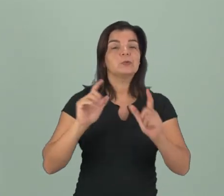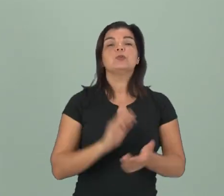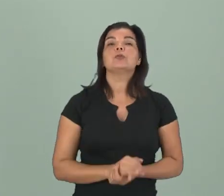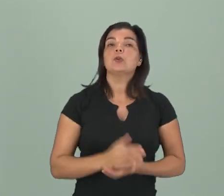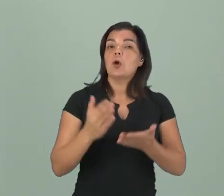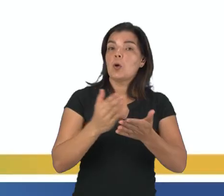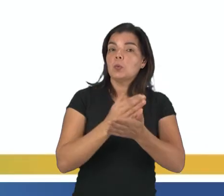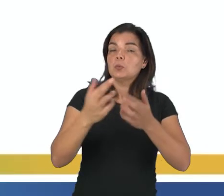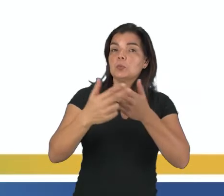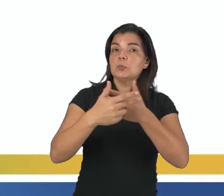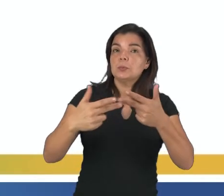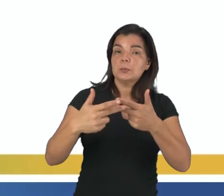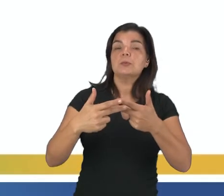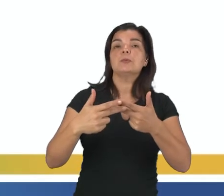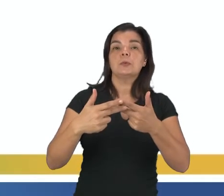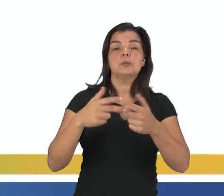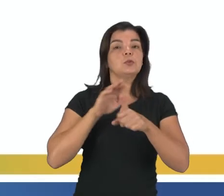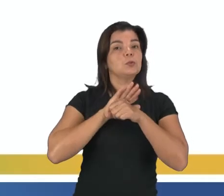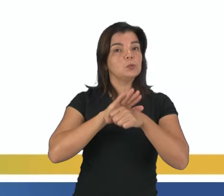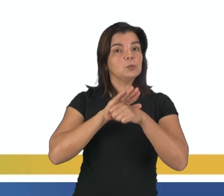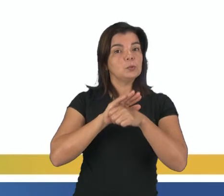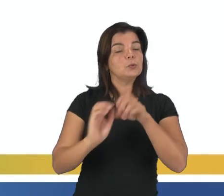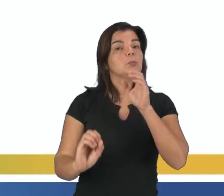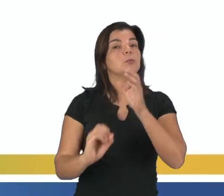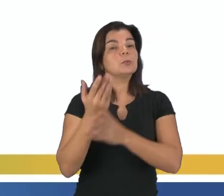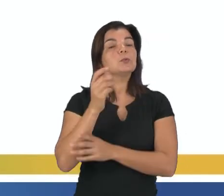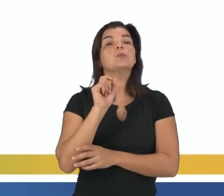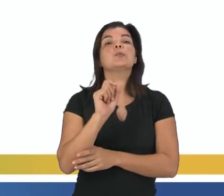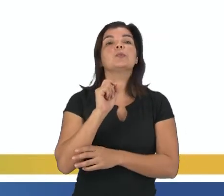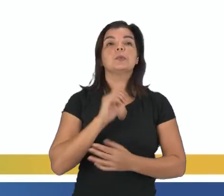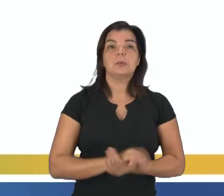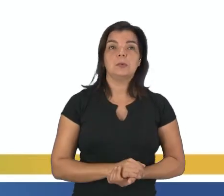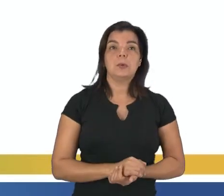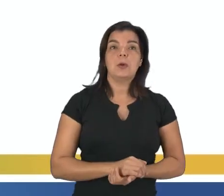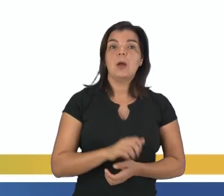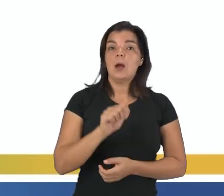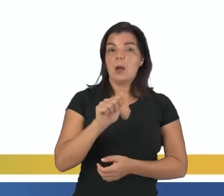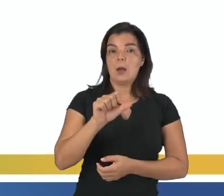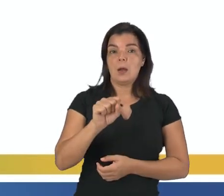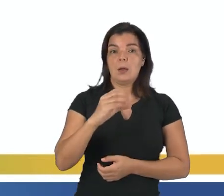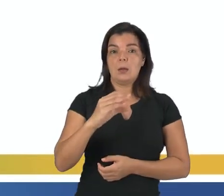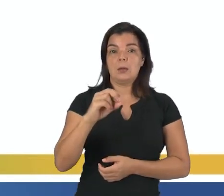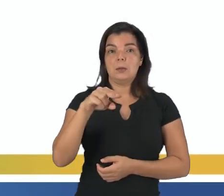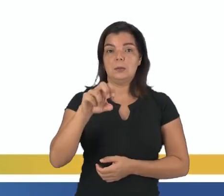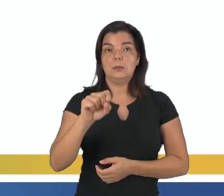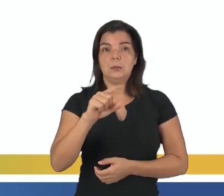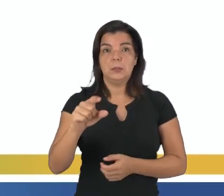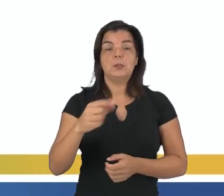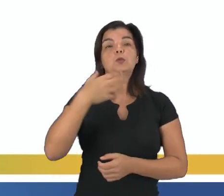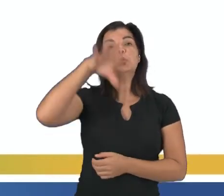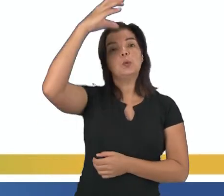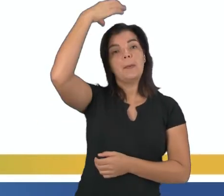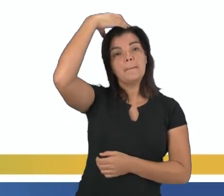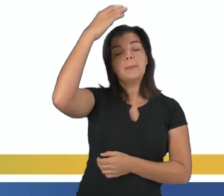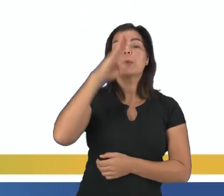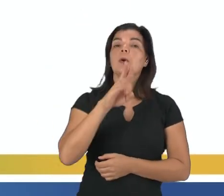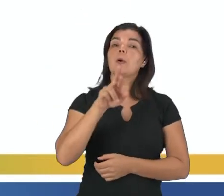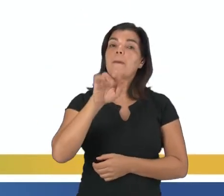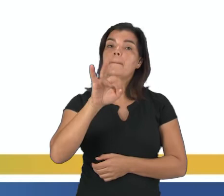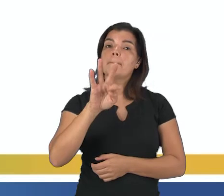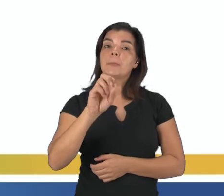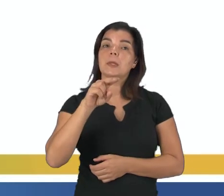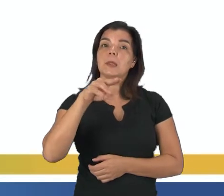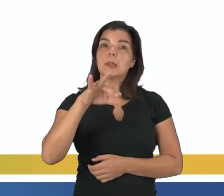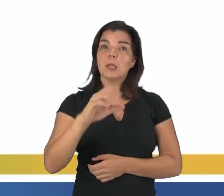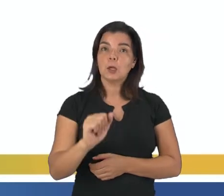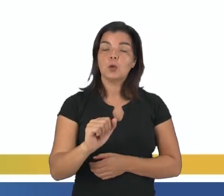algumas coisas que colaboraram para que isso acontecesse foi Ascensão do Império do império britânico né que teve muita